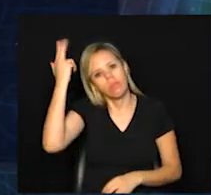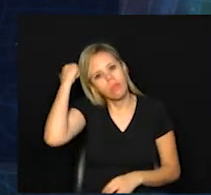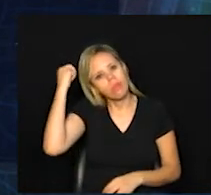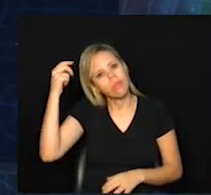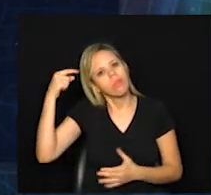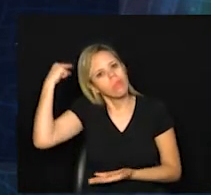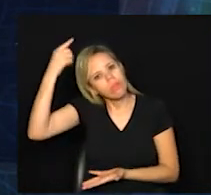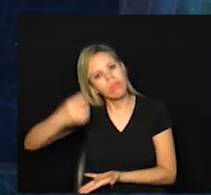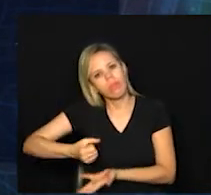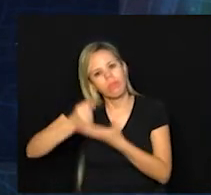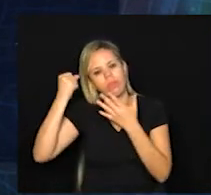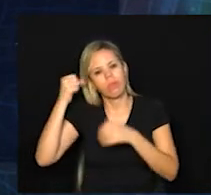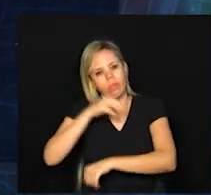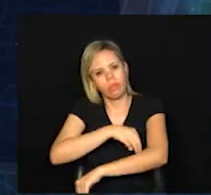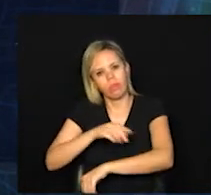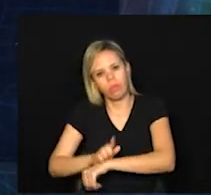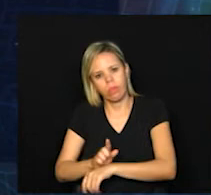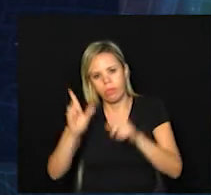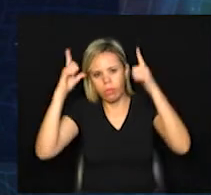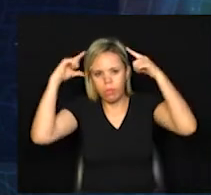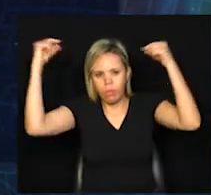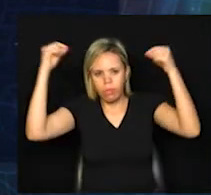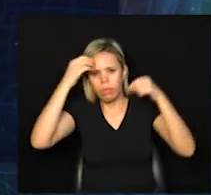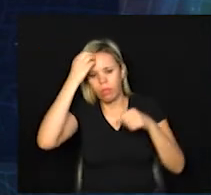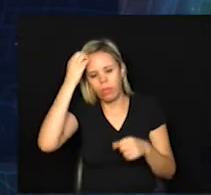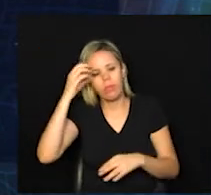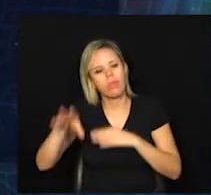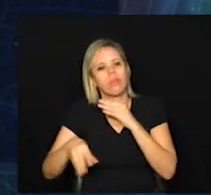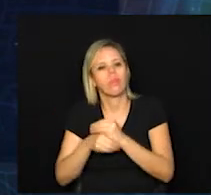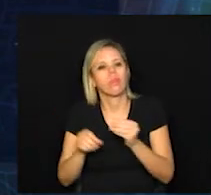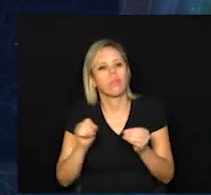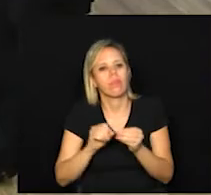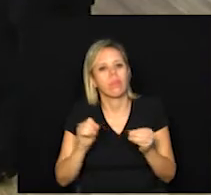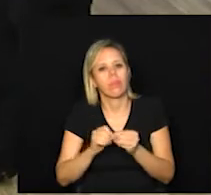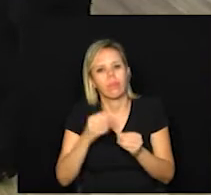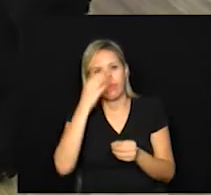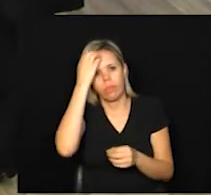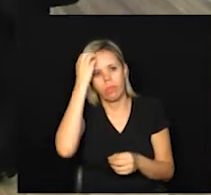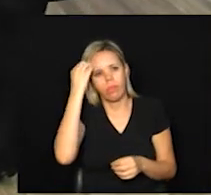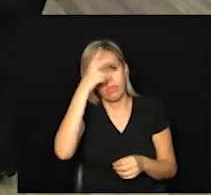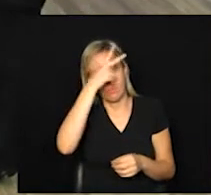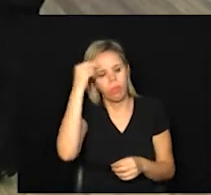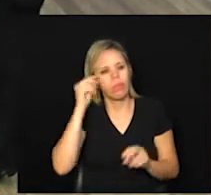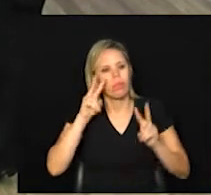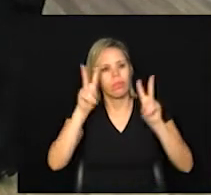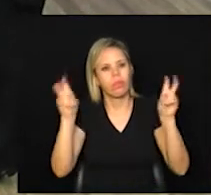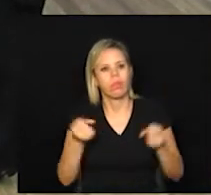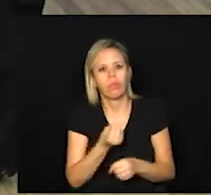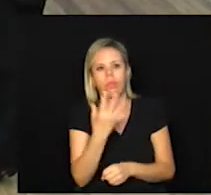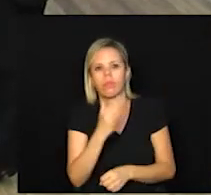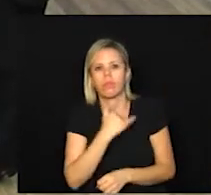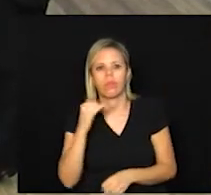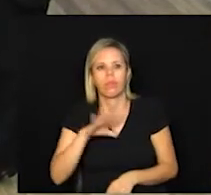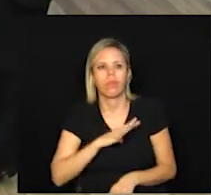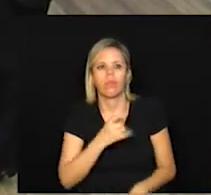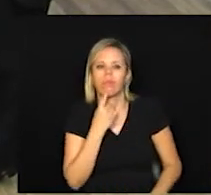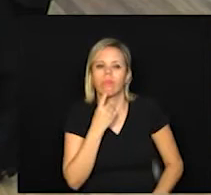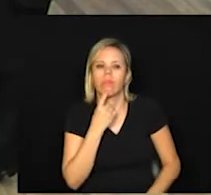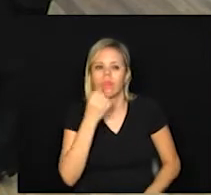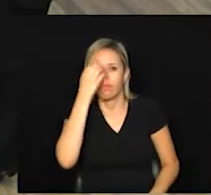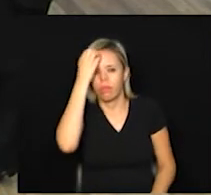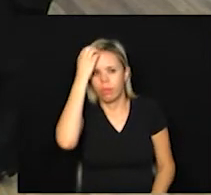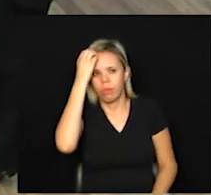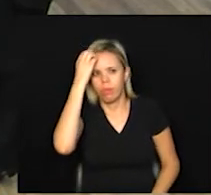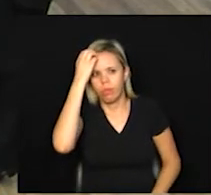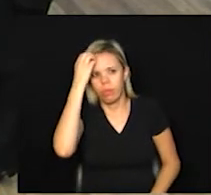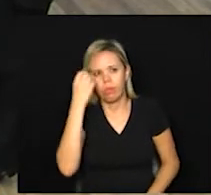de Posse, Morungaba e Olambra. Atualização feita pela Prefeitura em relação a óbitos na cidade de Campinas,